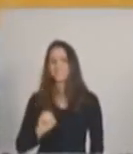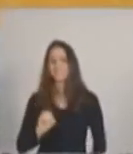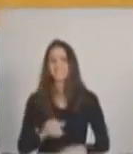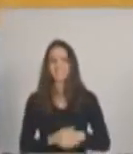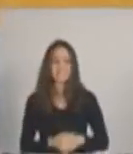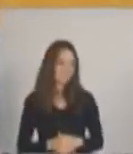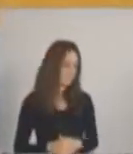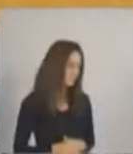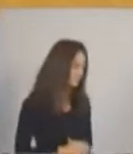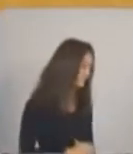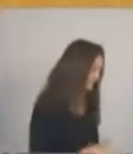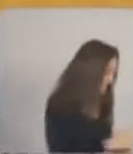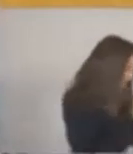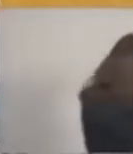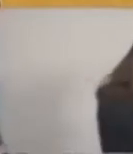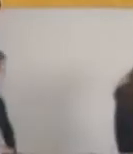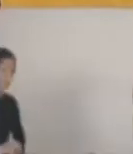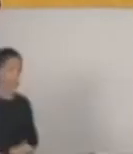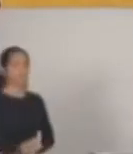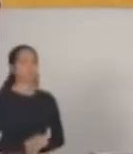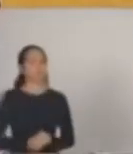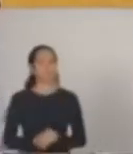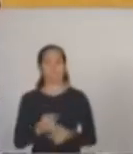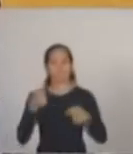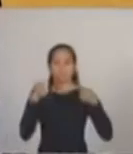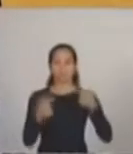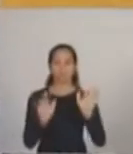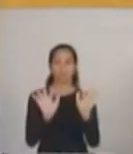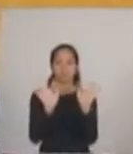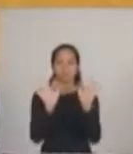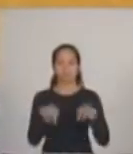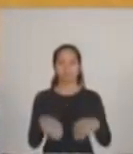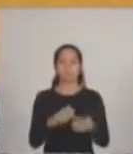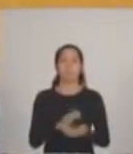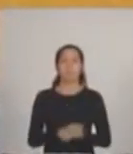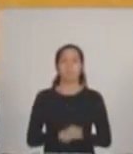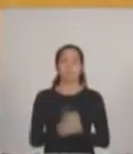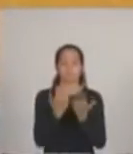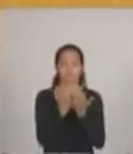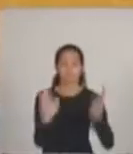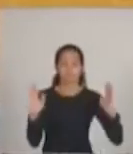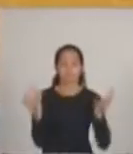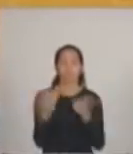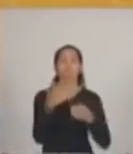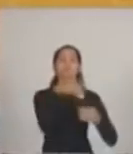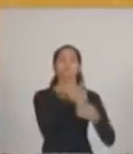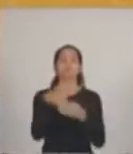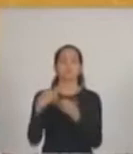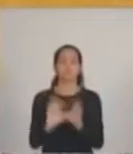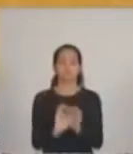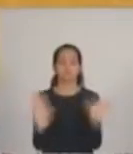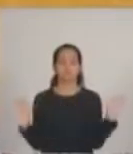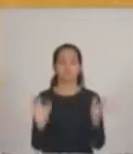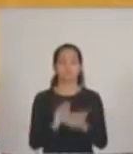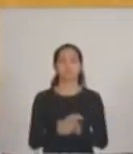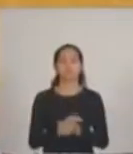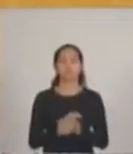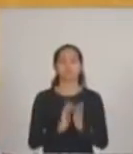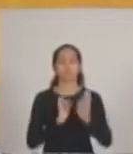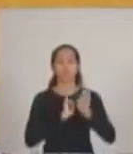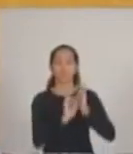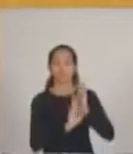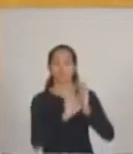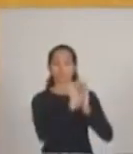Não, já é votação. Encerrada a discussão, está aberta a votação. Nominal, vamos fazer de